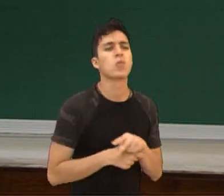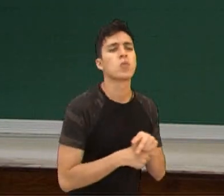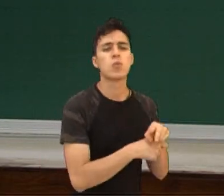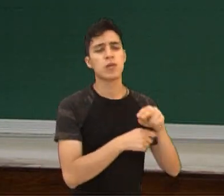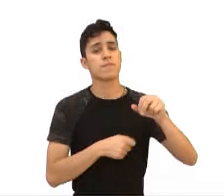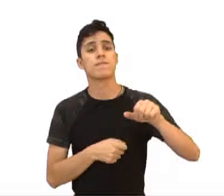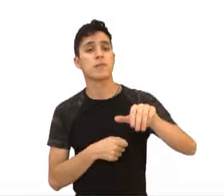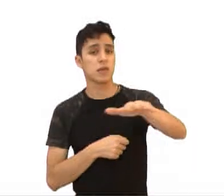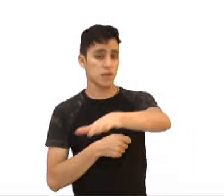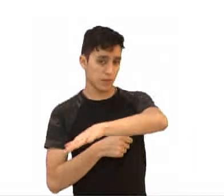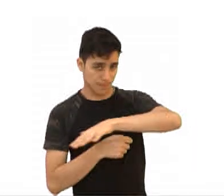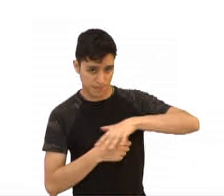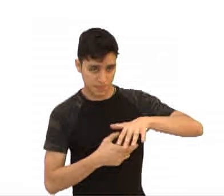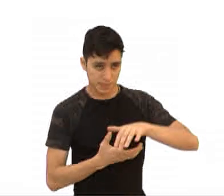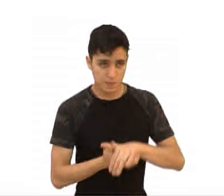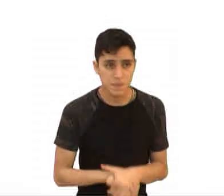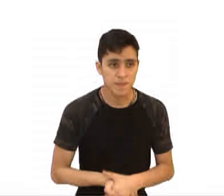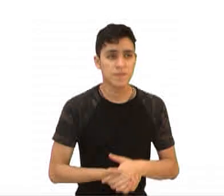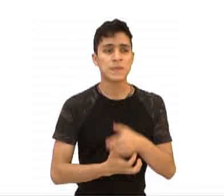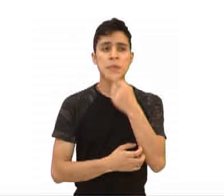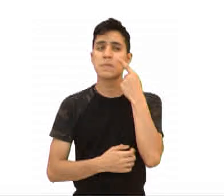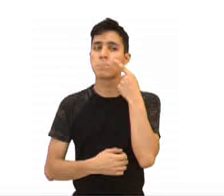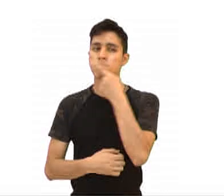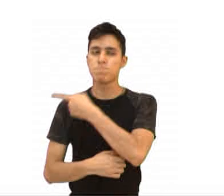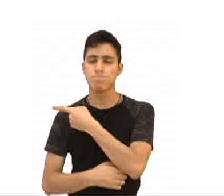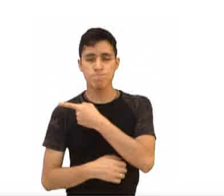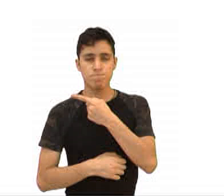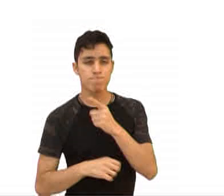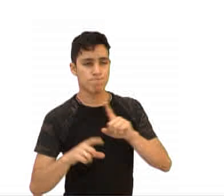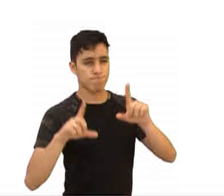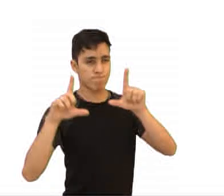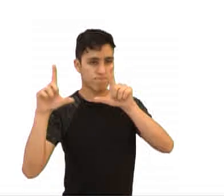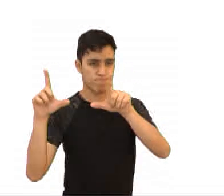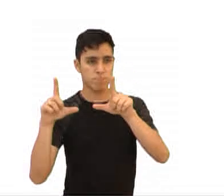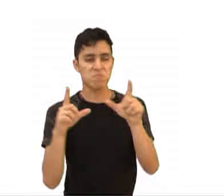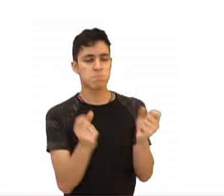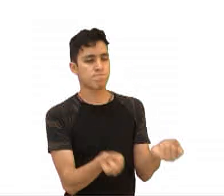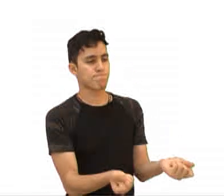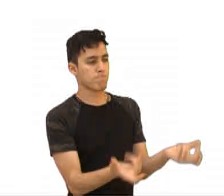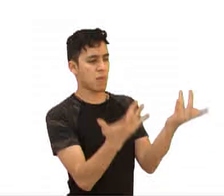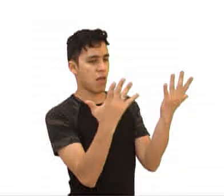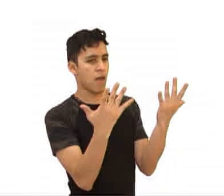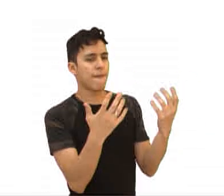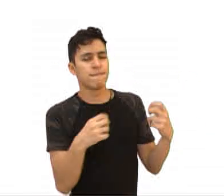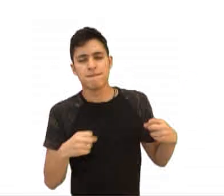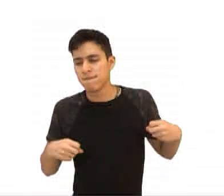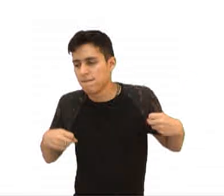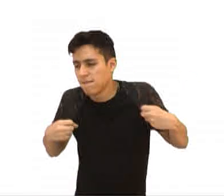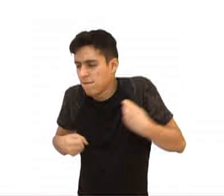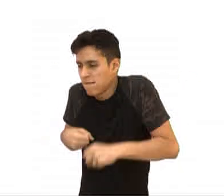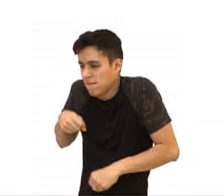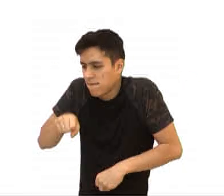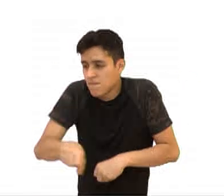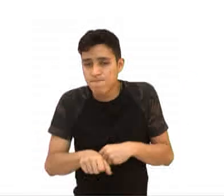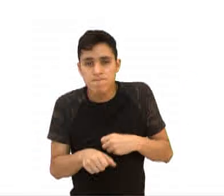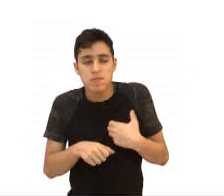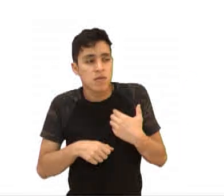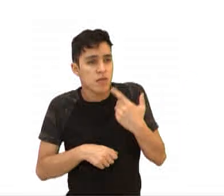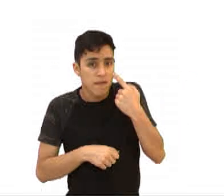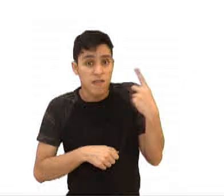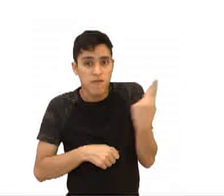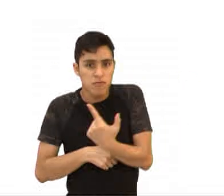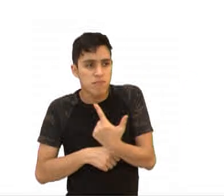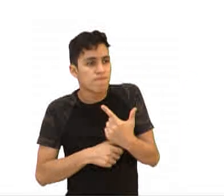Próximo ali, né? Mostrando os animais saindo, indo embora da floresta, porque está pegando fogo. E tem que lembrar que vários deles nem conseguem fugir, não